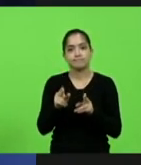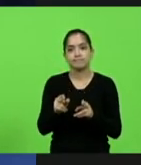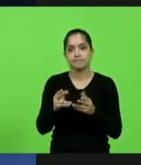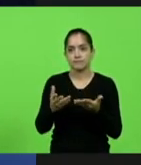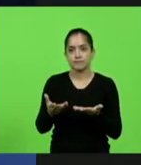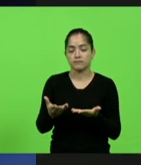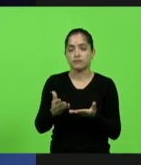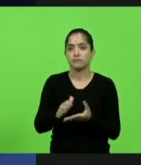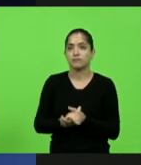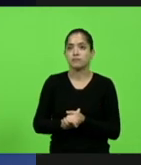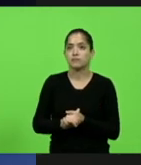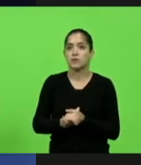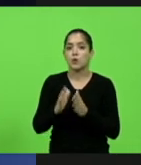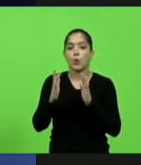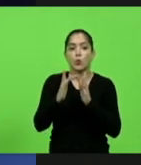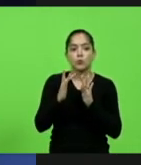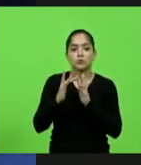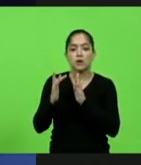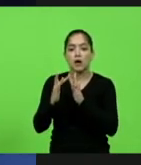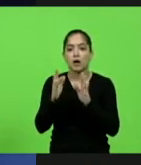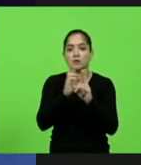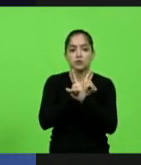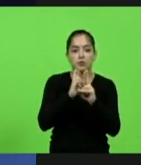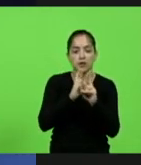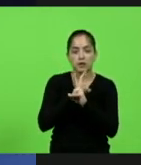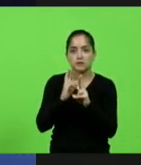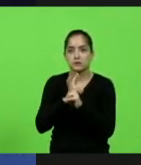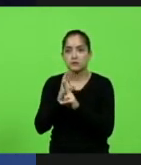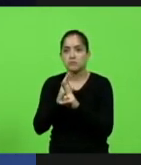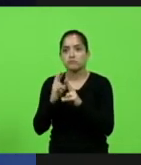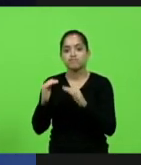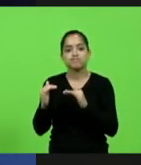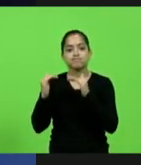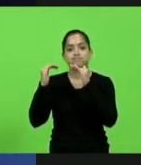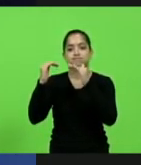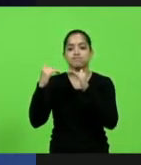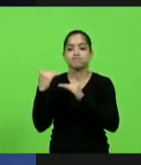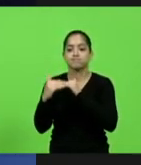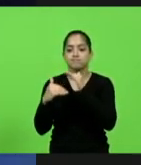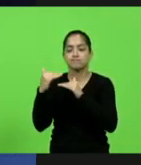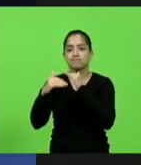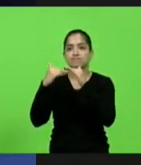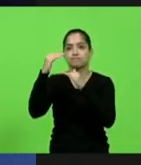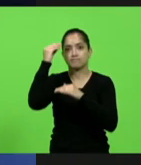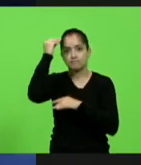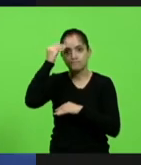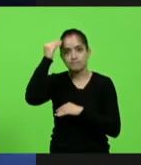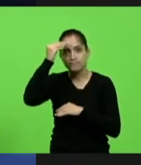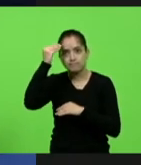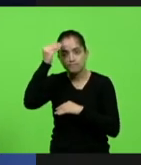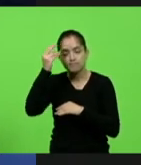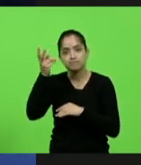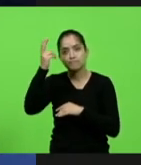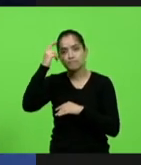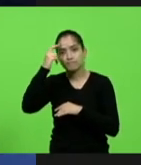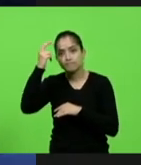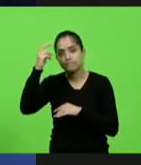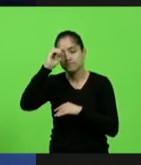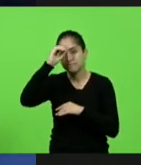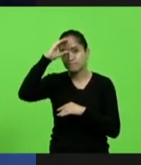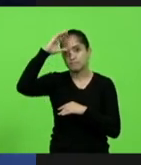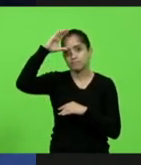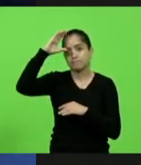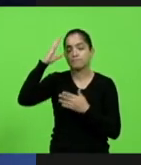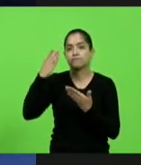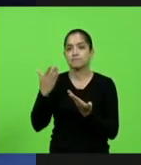O contato com os outros engrandece a nossa experiência, a nossa cultura, o nosso conhecimento.